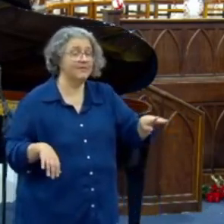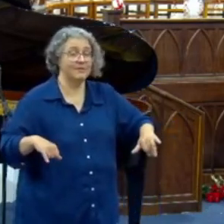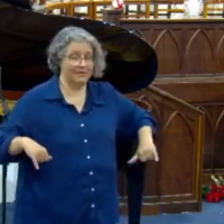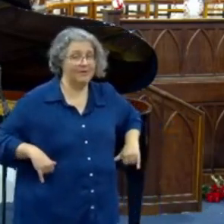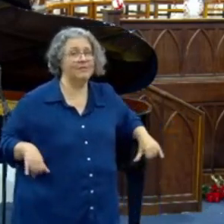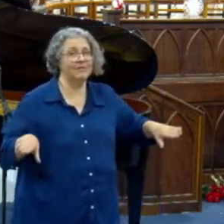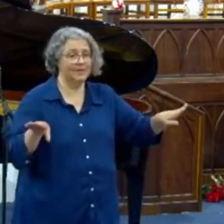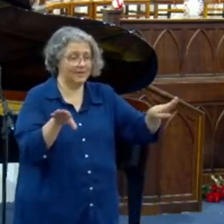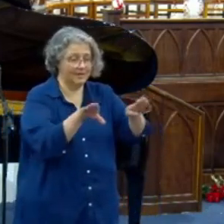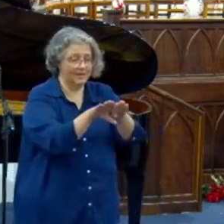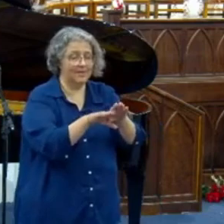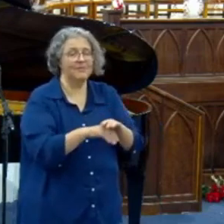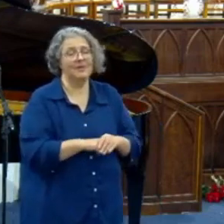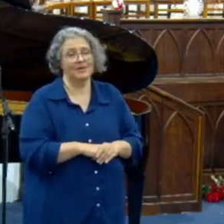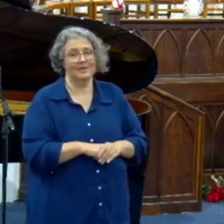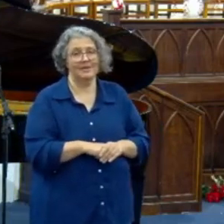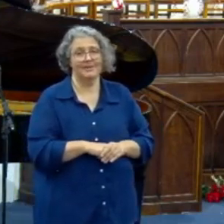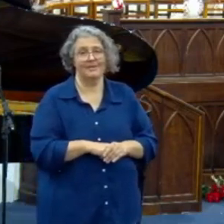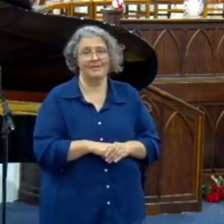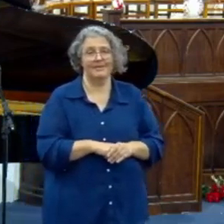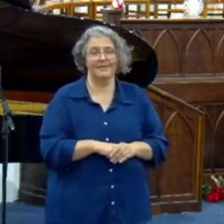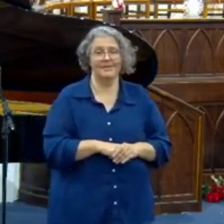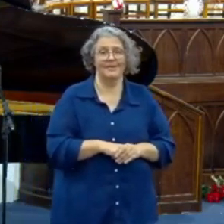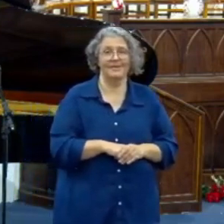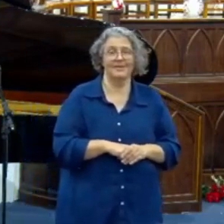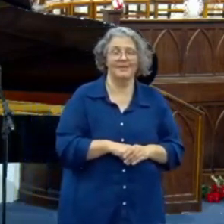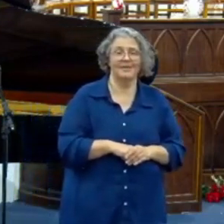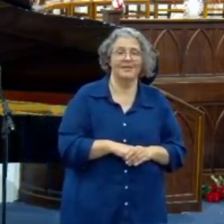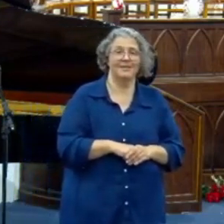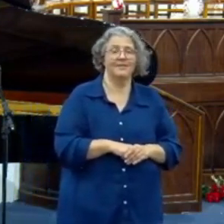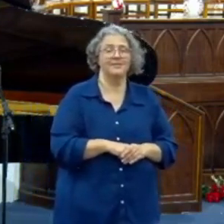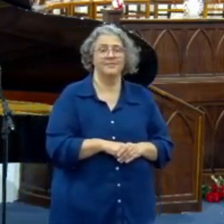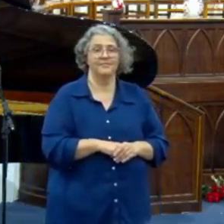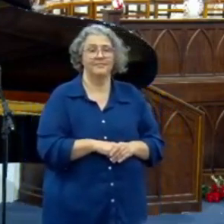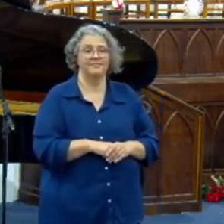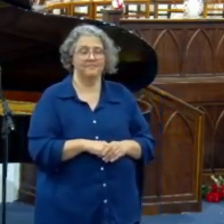Jesus disse isso numa sinagoga cheia de gente, a maioria foi embora.